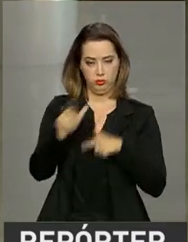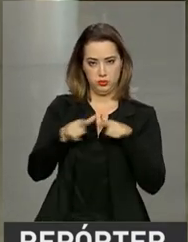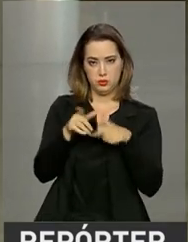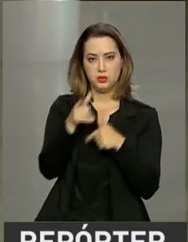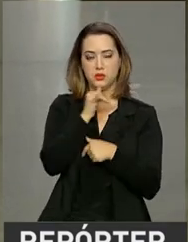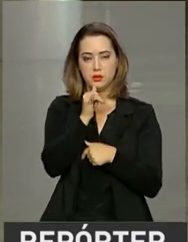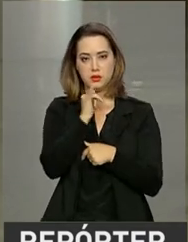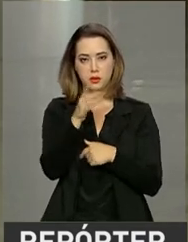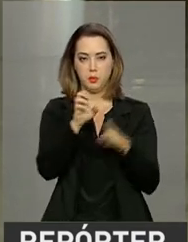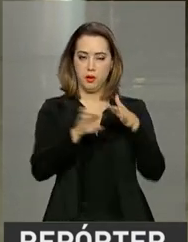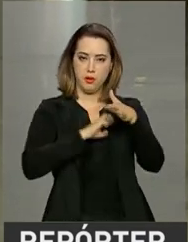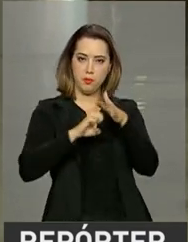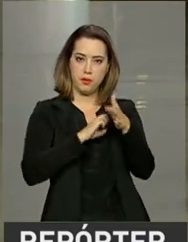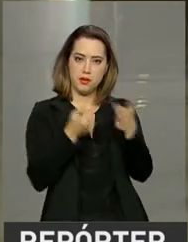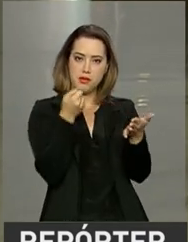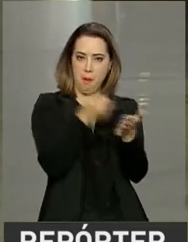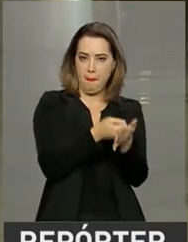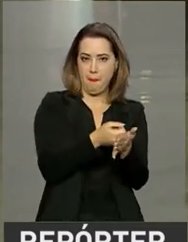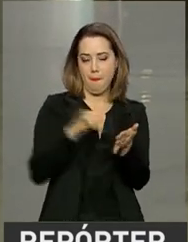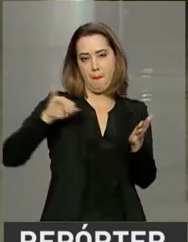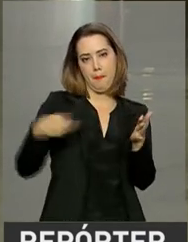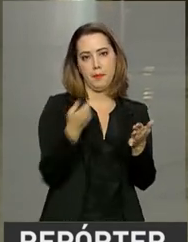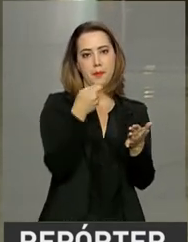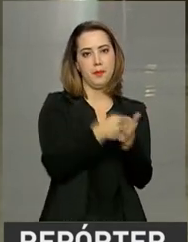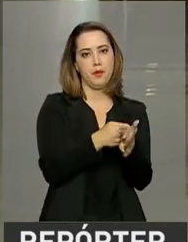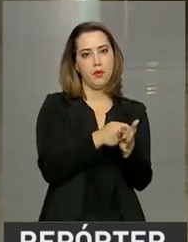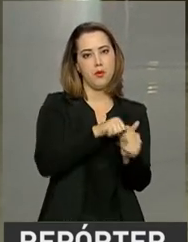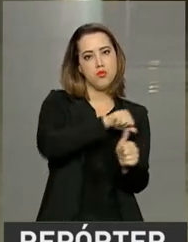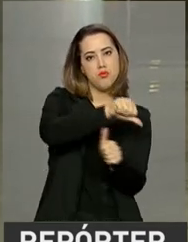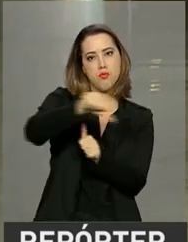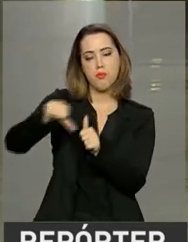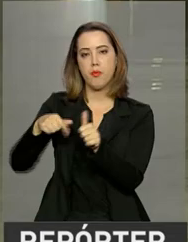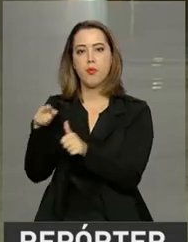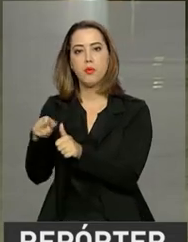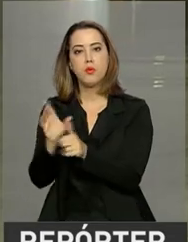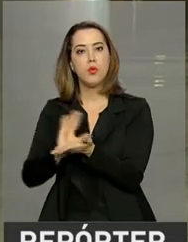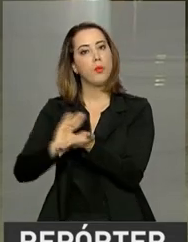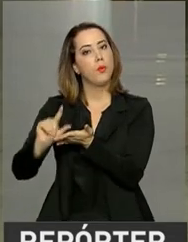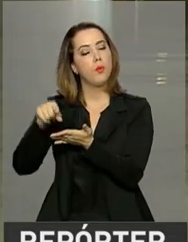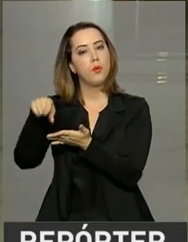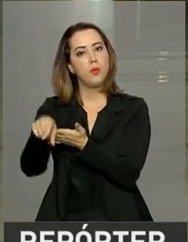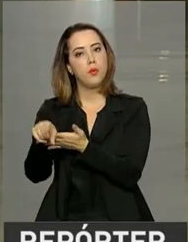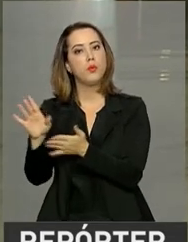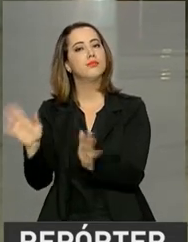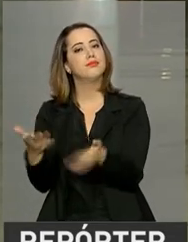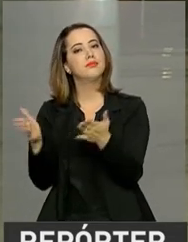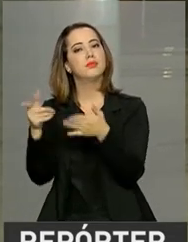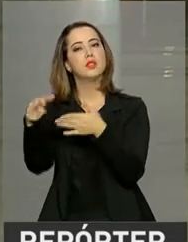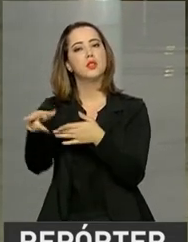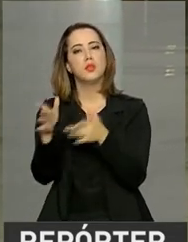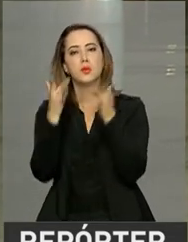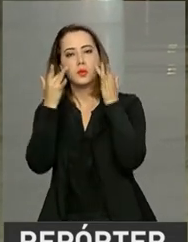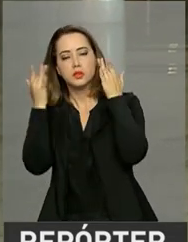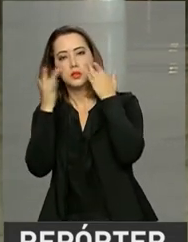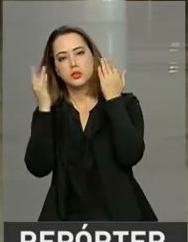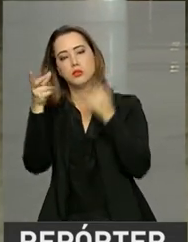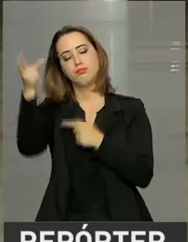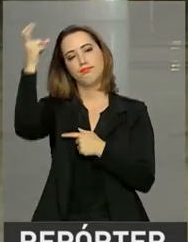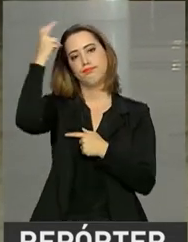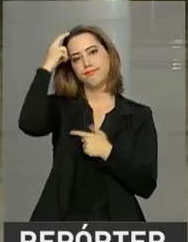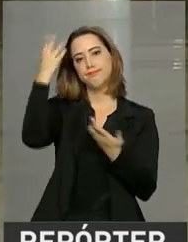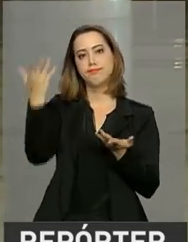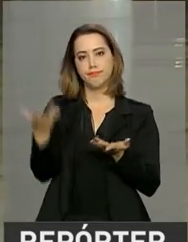alguns tipos de impostos federais ao Tesouro Nacional destinam esses recursos para promover projetos culturais e